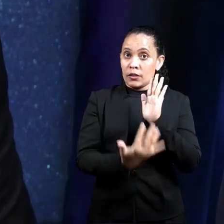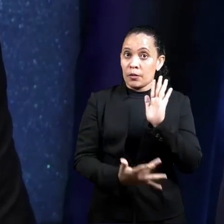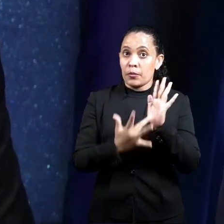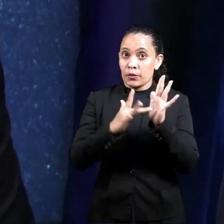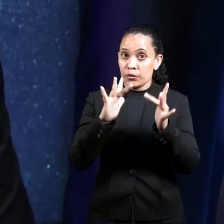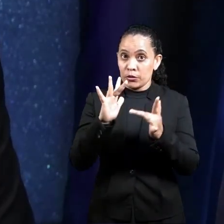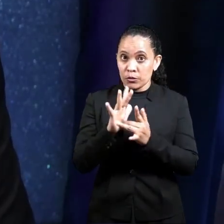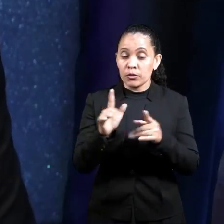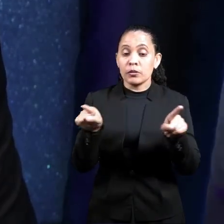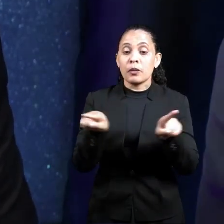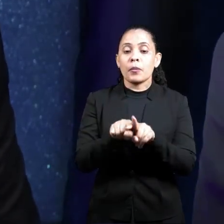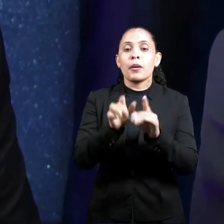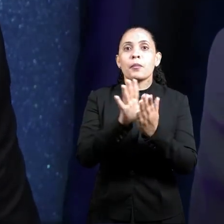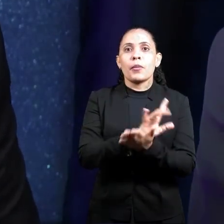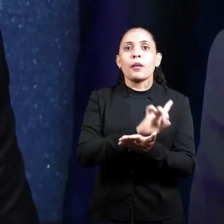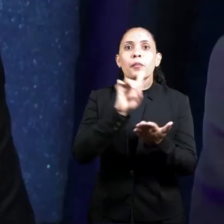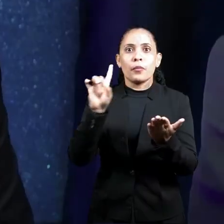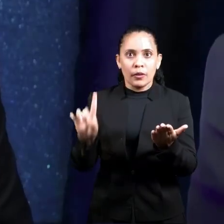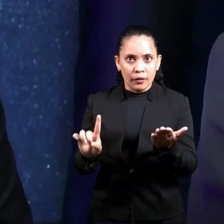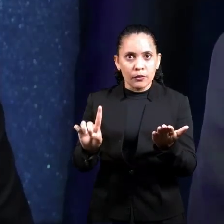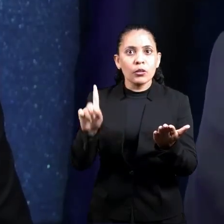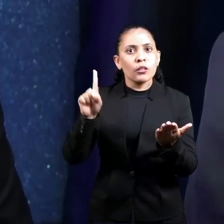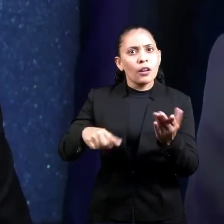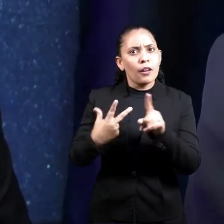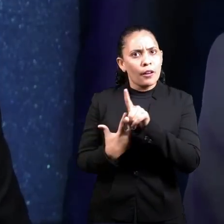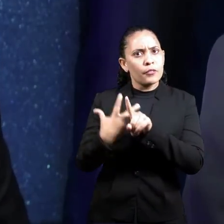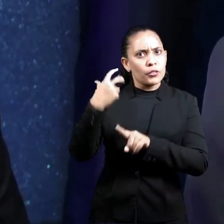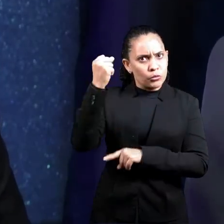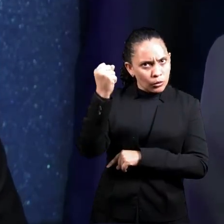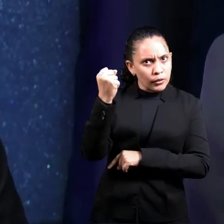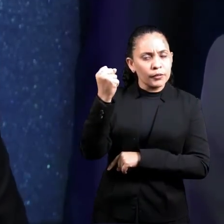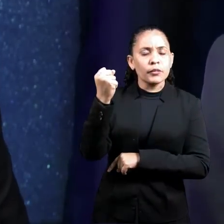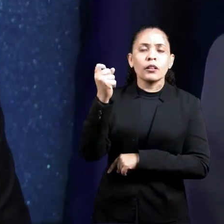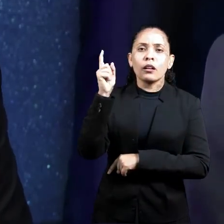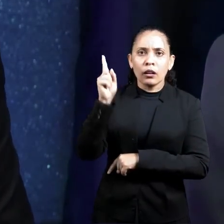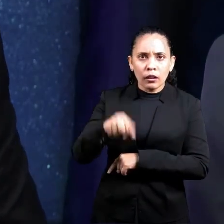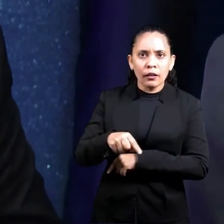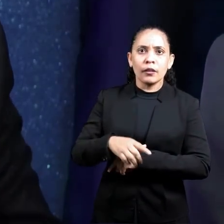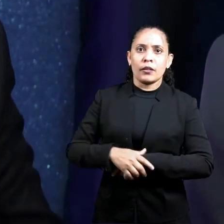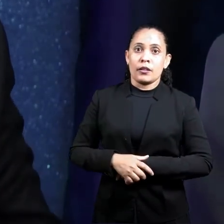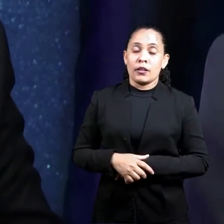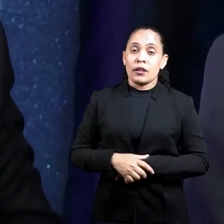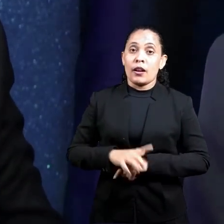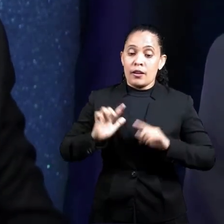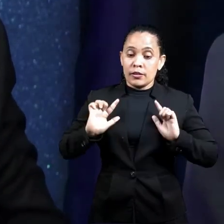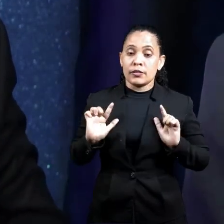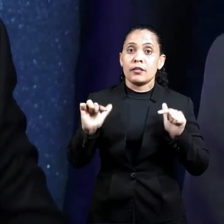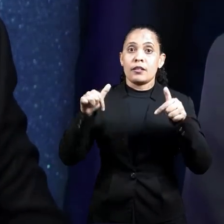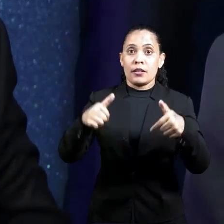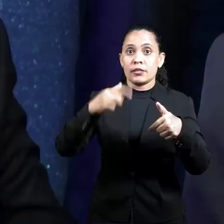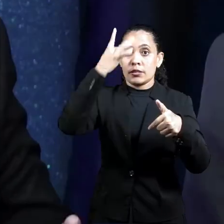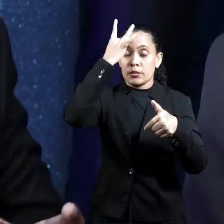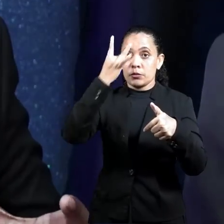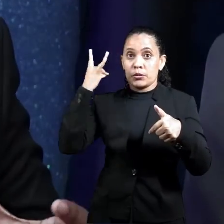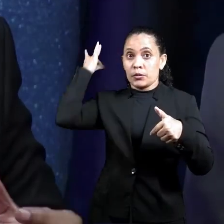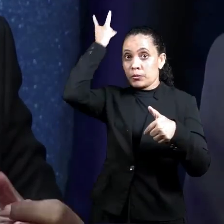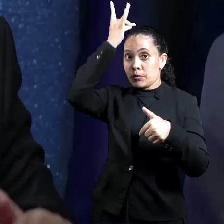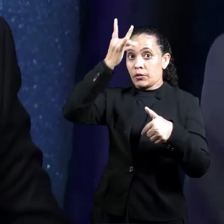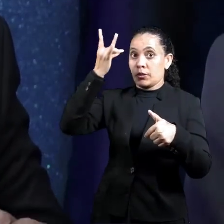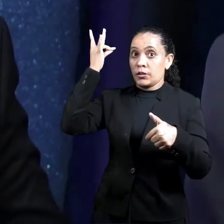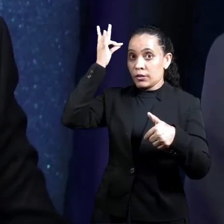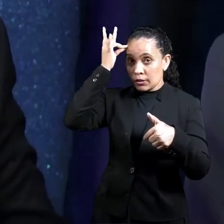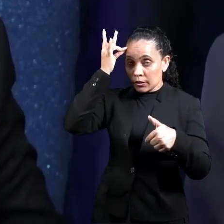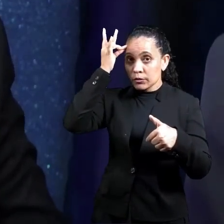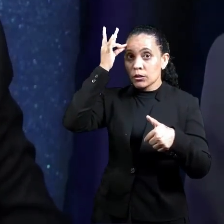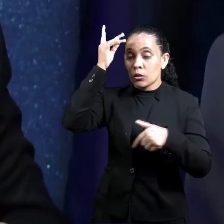palavra. Pão e vinho. Glória a Jesus. Então, quer dizer, a vitória da igreja está justamente nisso. E essa é a operação do Espírito Santo, a operação do Senhor